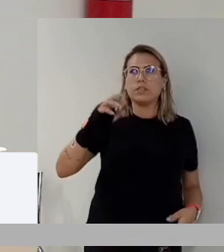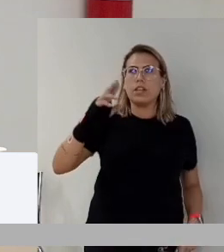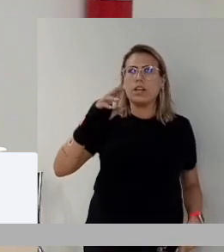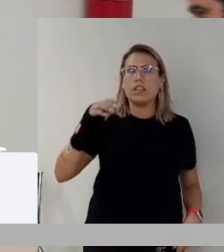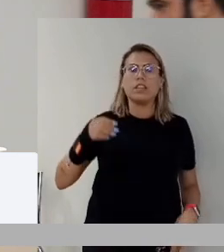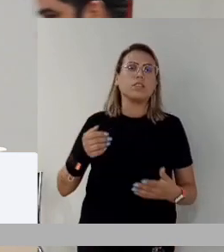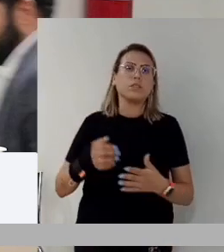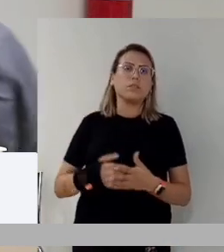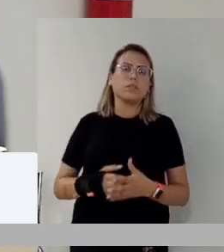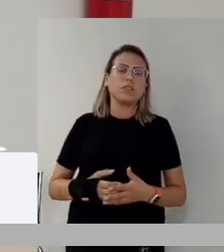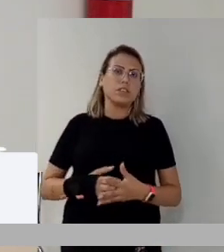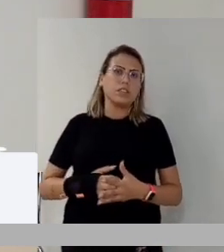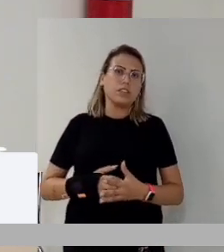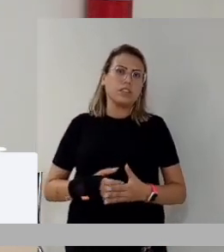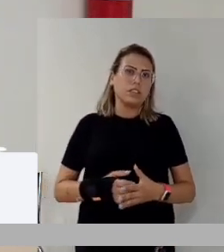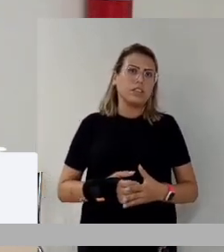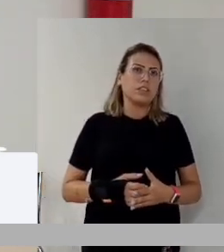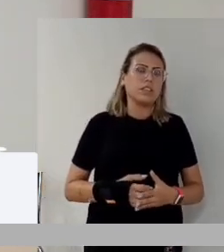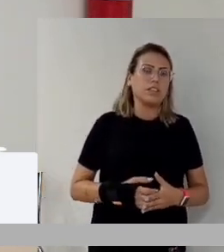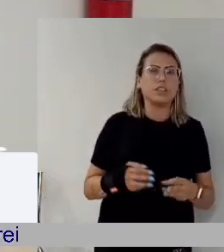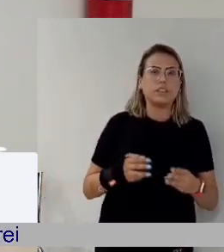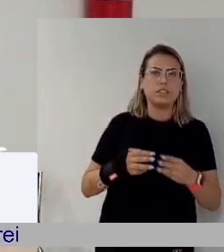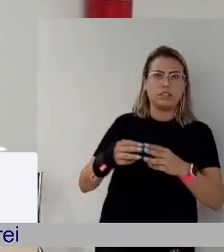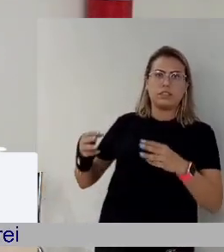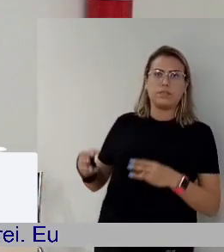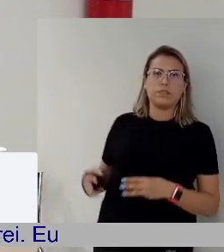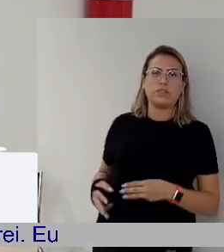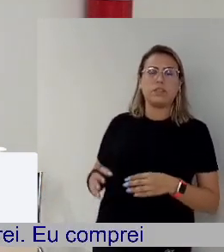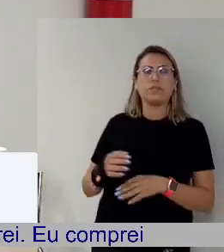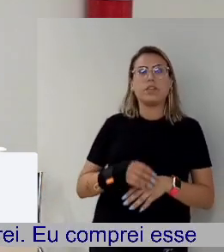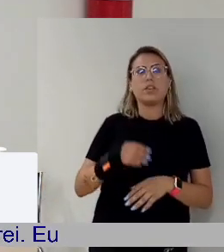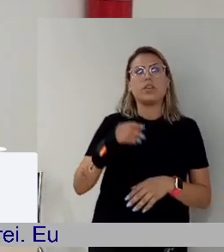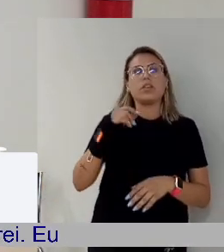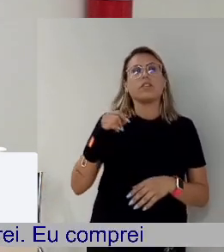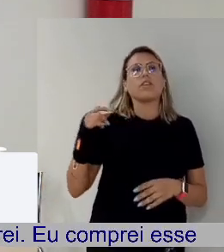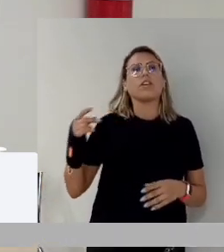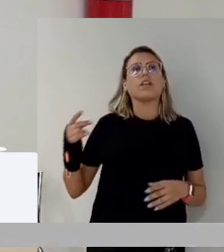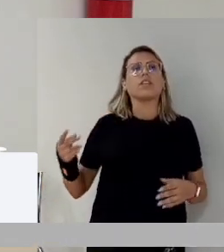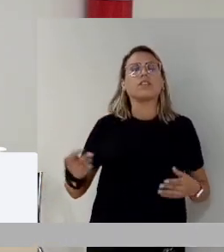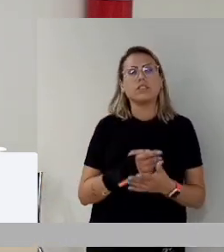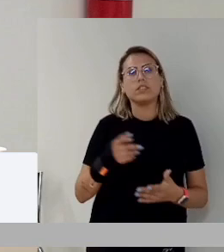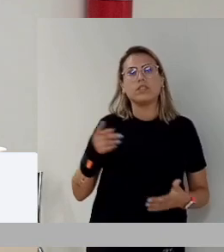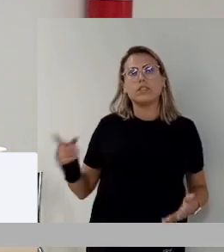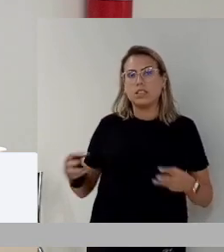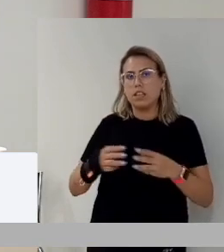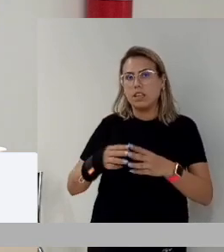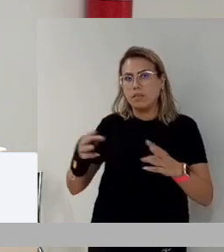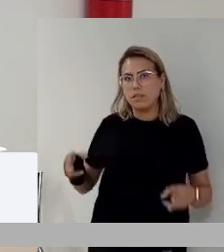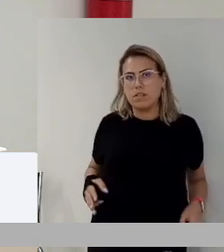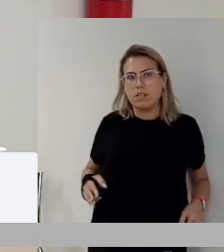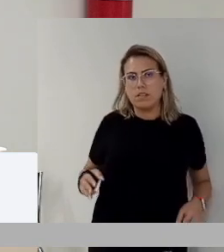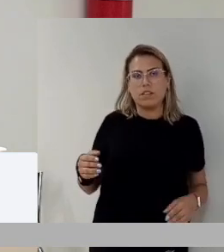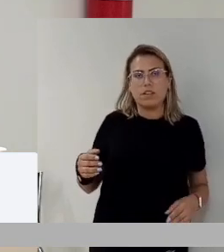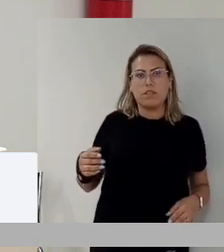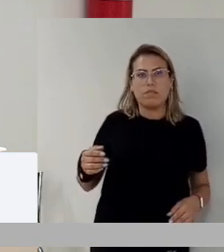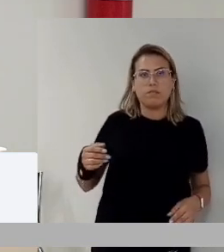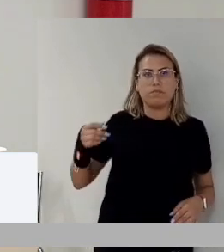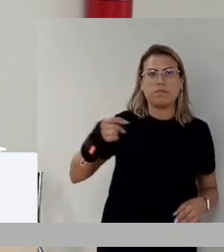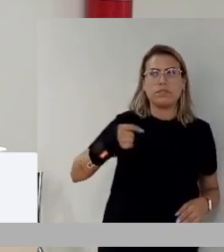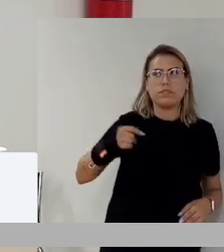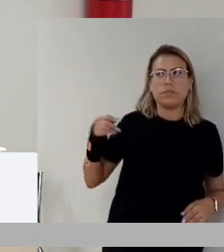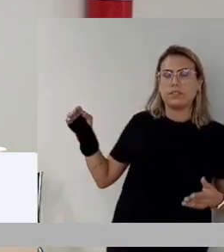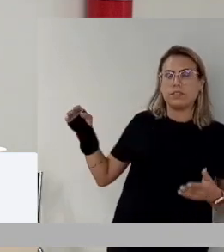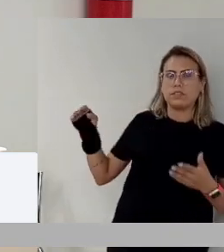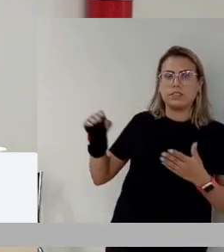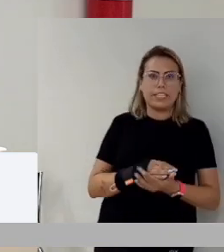e eu comprei esse caminhão Ah o que é que vem ocorrendo com esse caminhão eu como acabou o recurso do do iqm eu tô